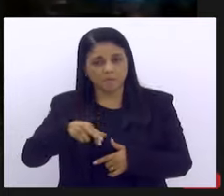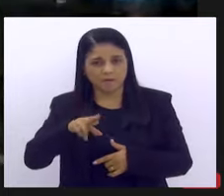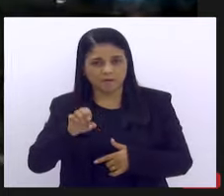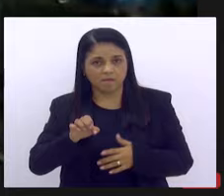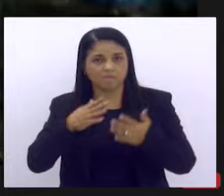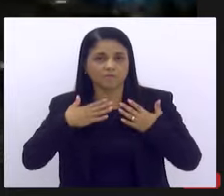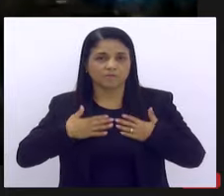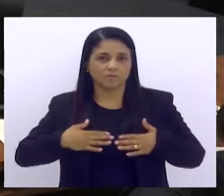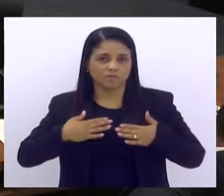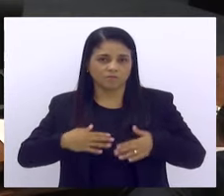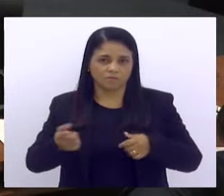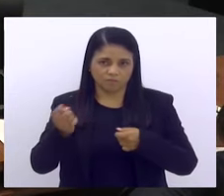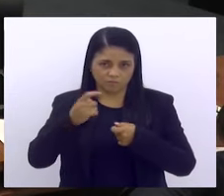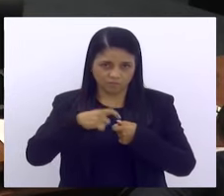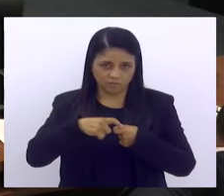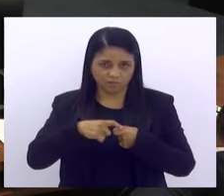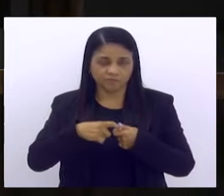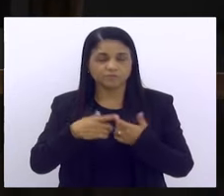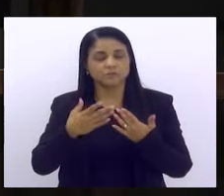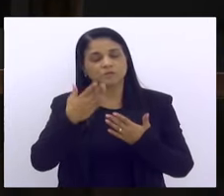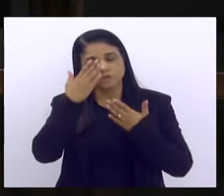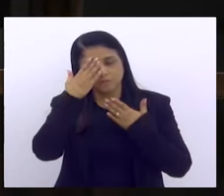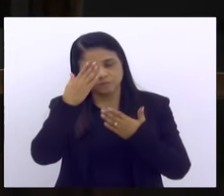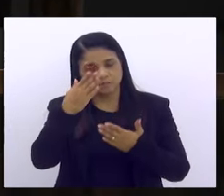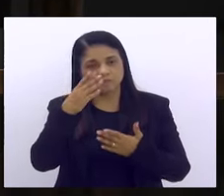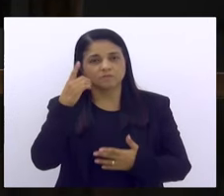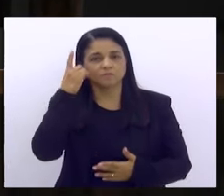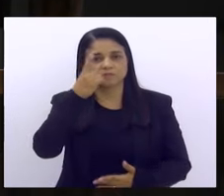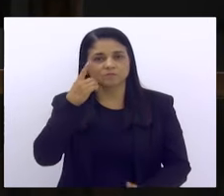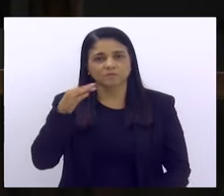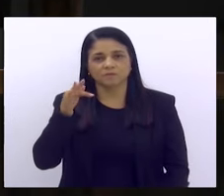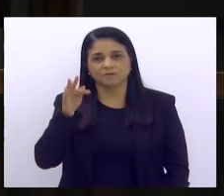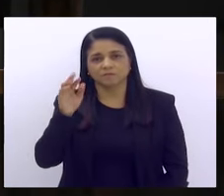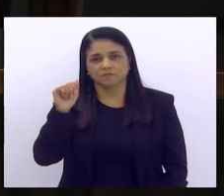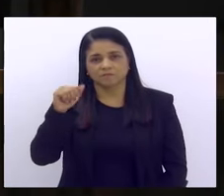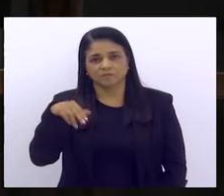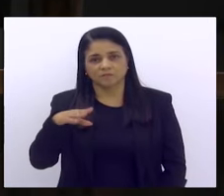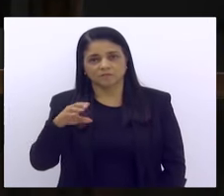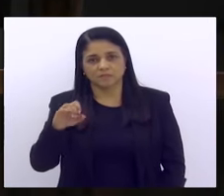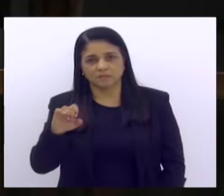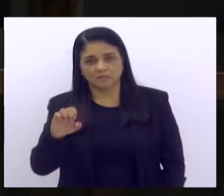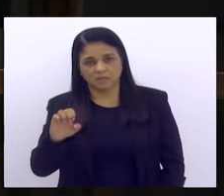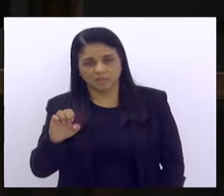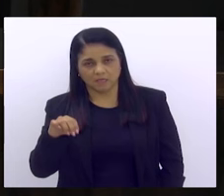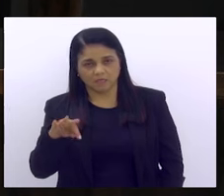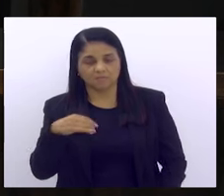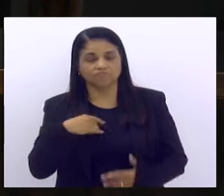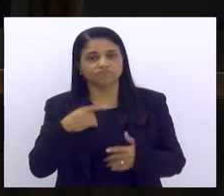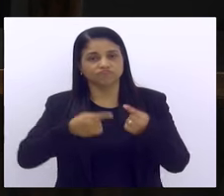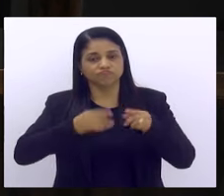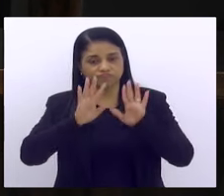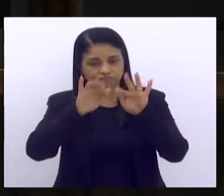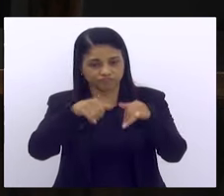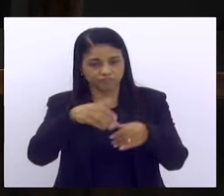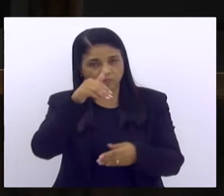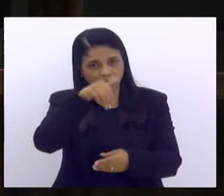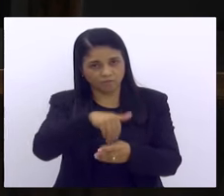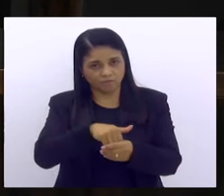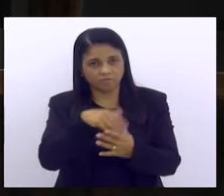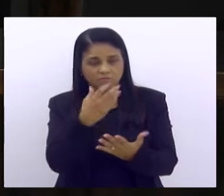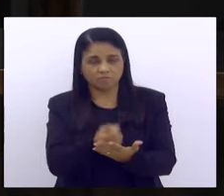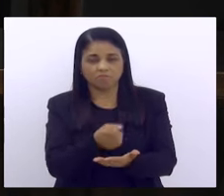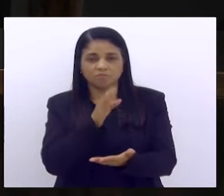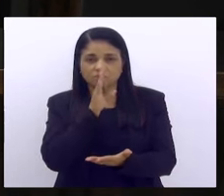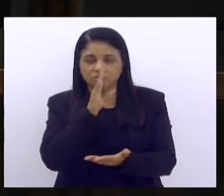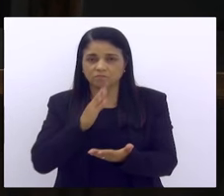tranquilidade. Obrigada, deputada Franciane. Não havendo mais quem queira discutir, encerrada a discussão em votação, os senhores que aprovam, mas como